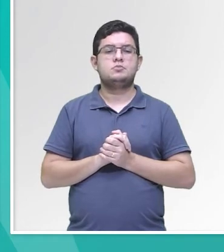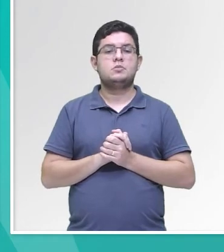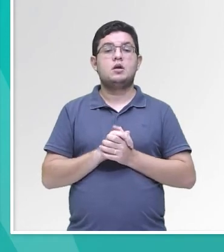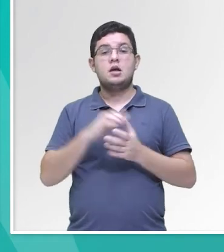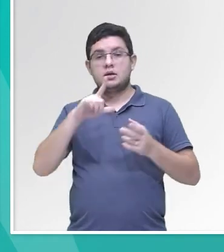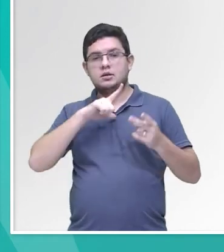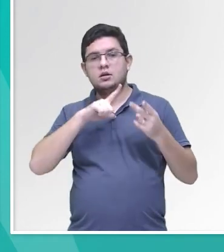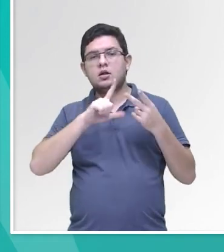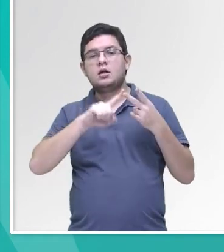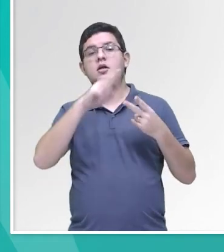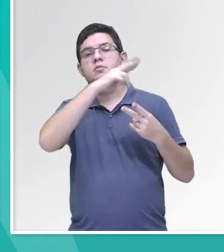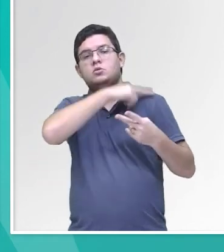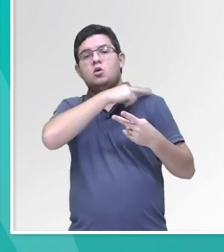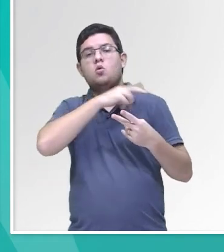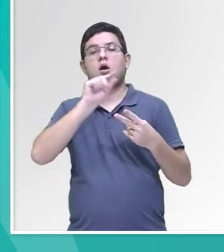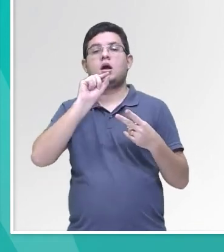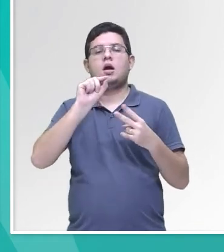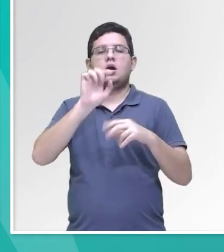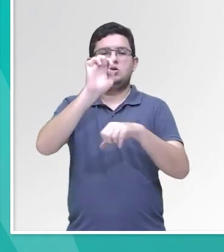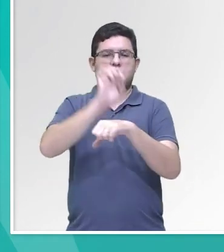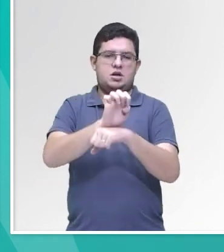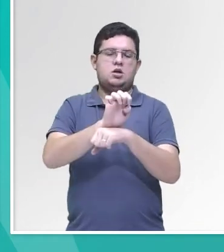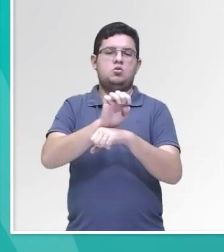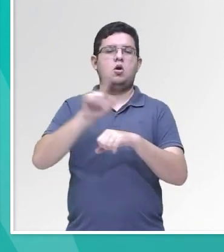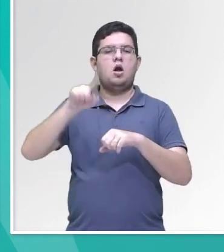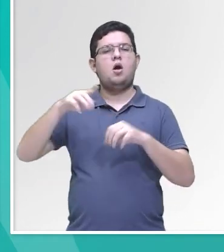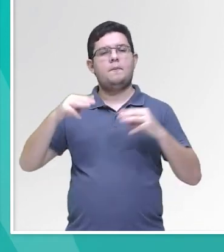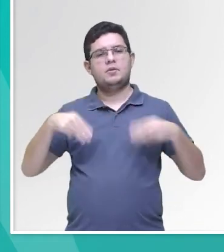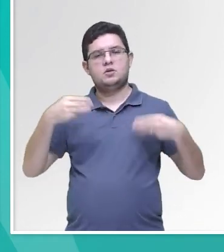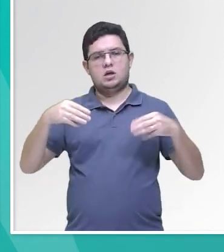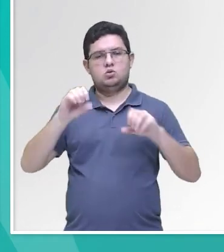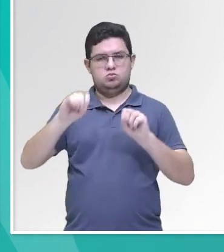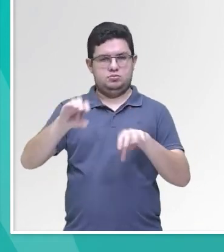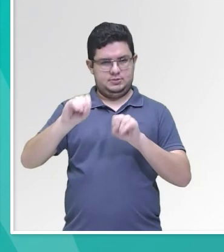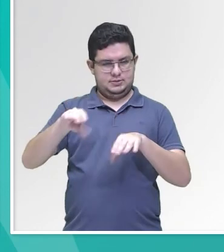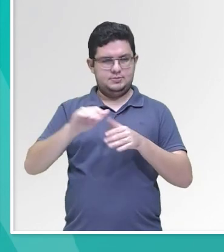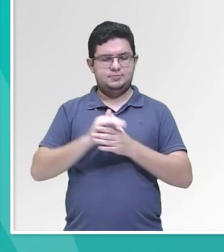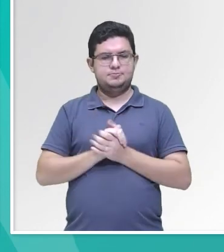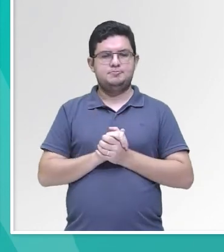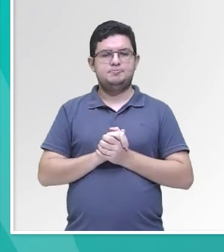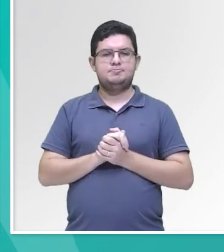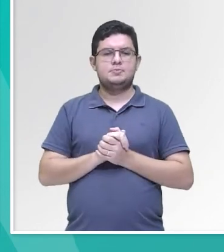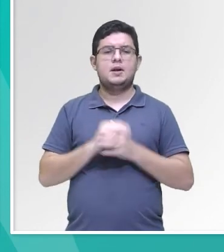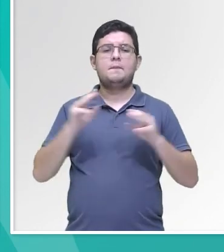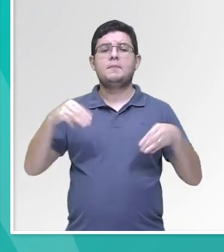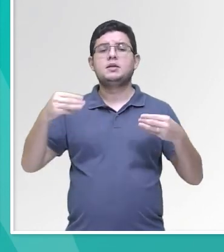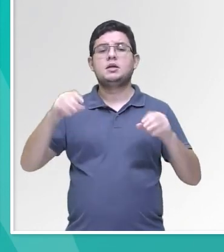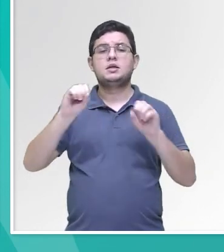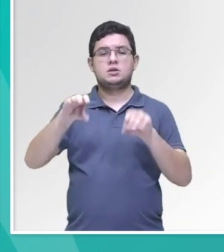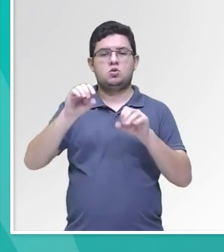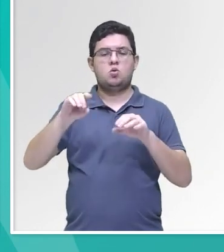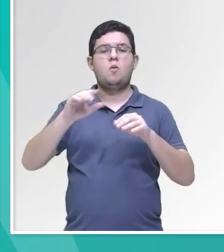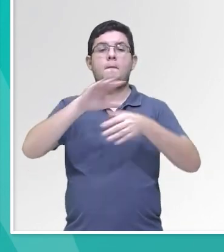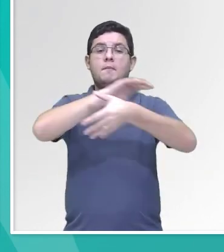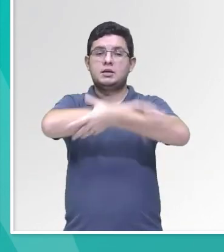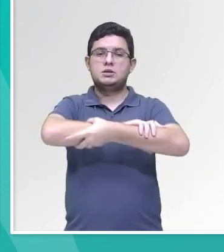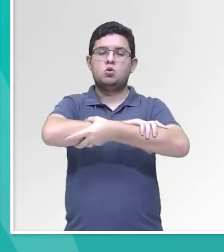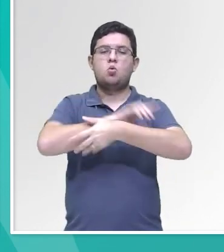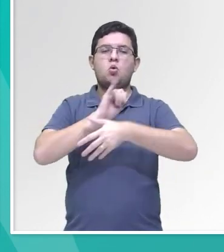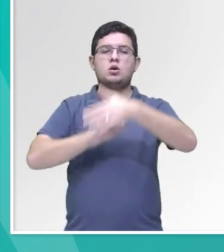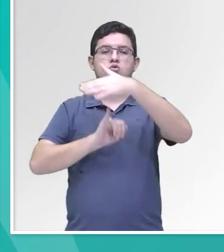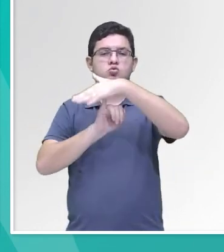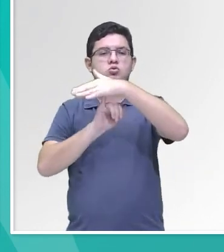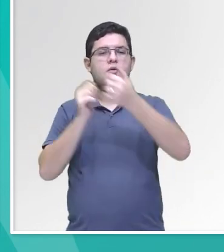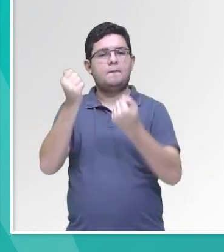dirigida a quem? Ao Estado, ao Ministério da Educação, né? Quem é? O Ministério da Educação em parceria com